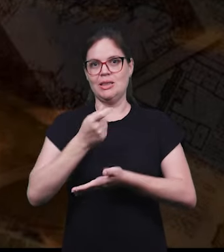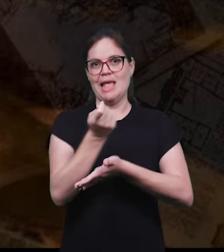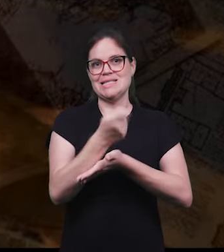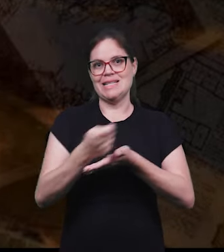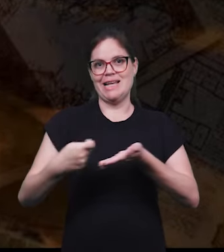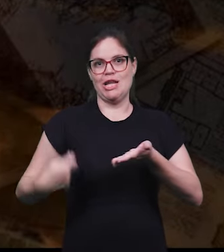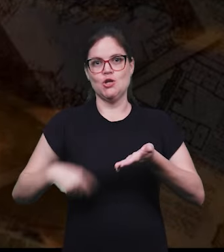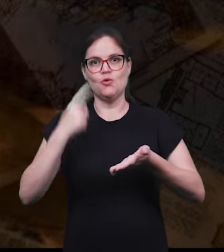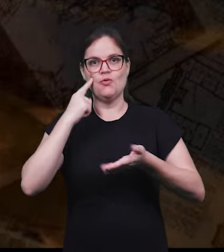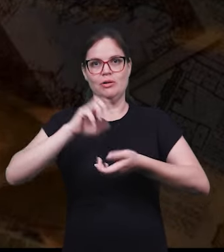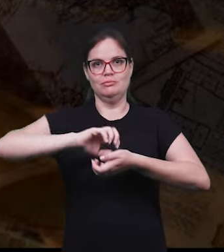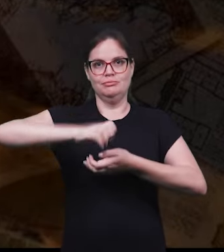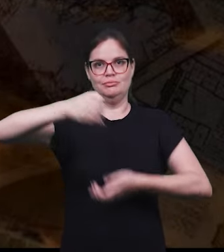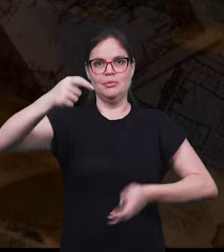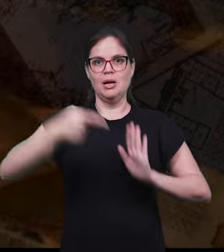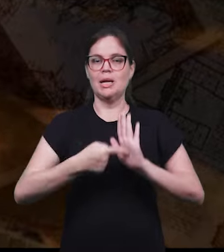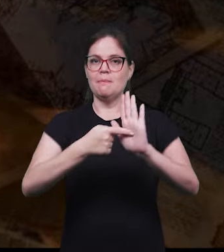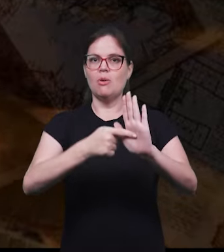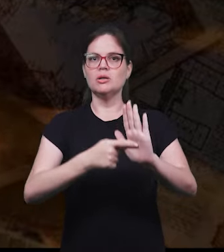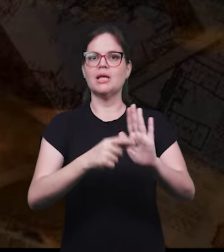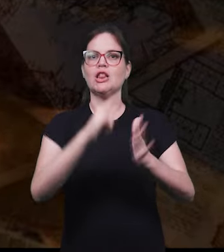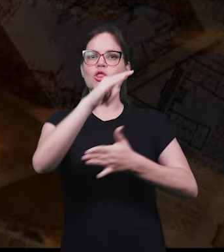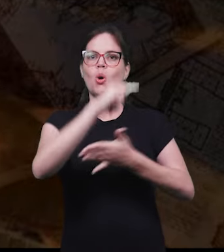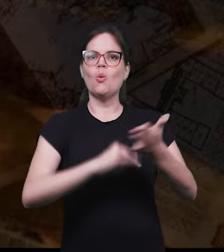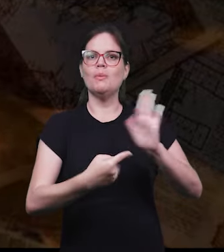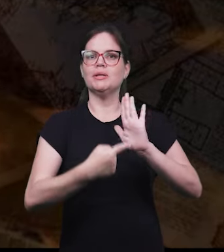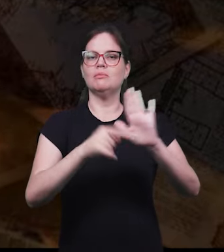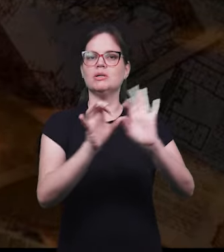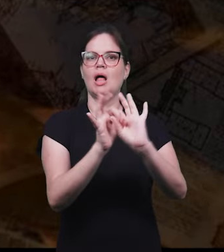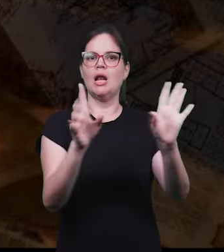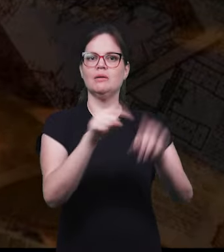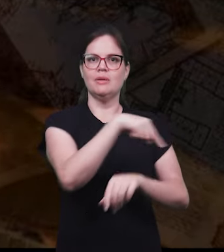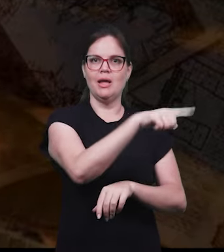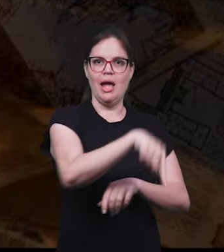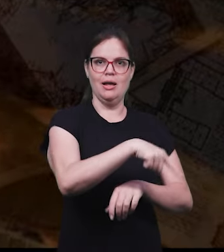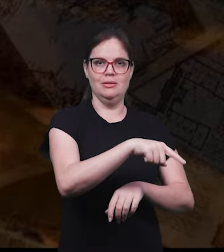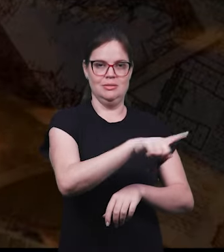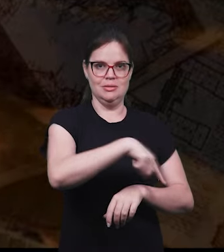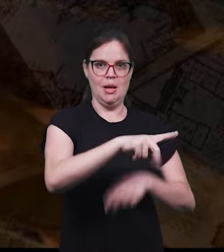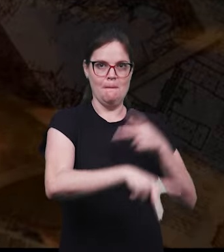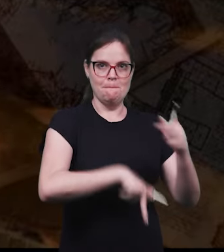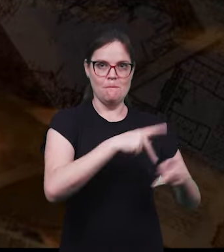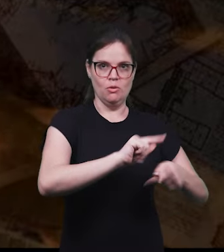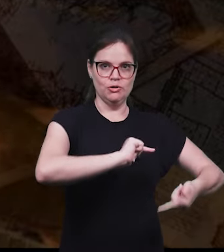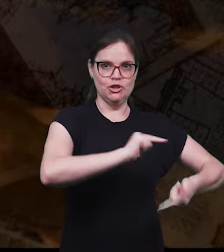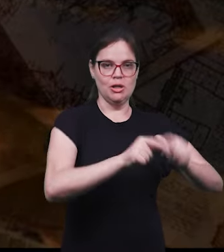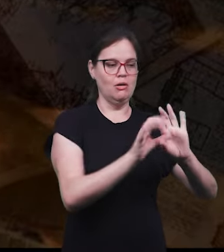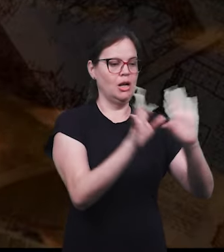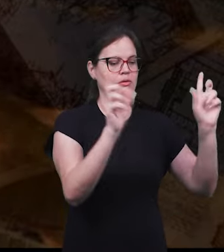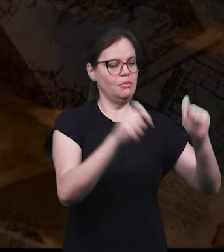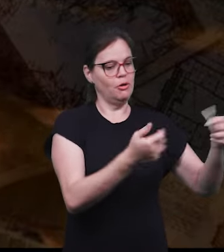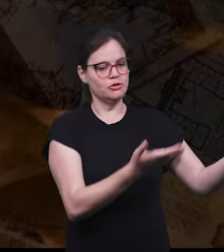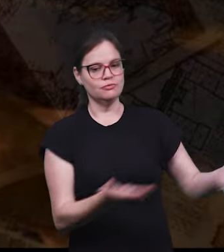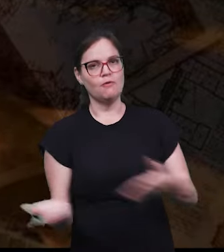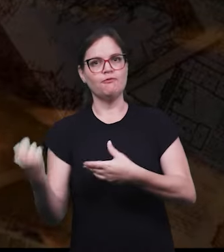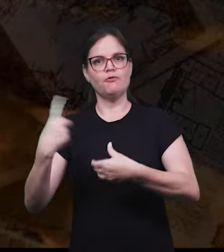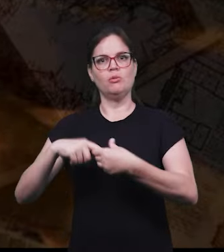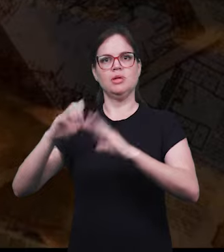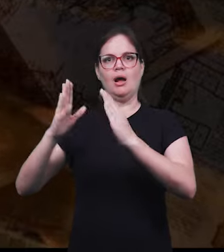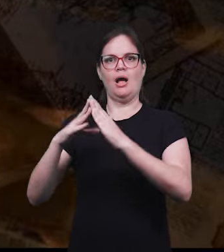deixou que voltassem os deportados para suas casas para servirem aos seus